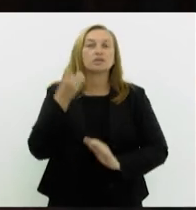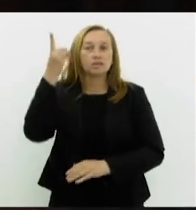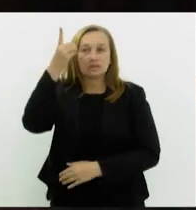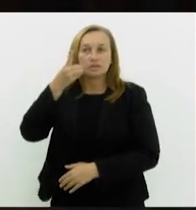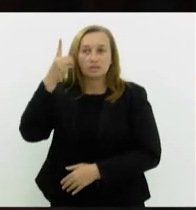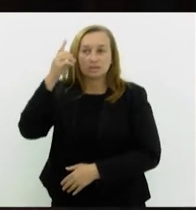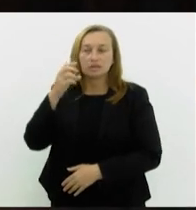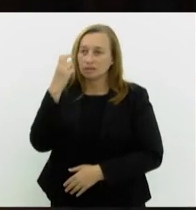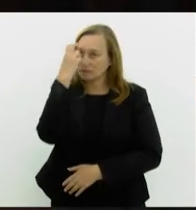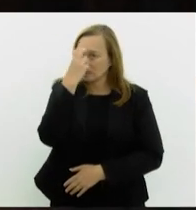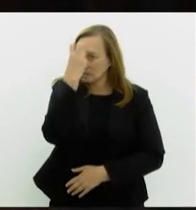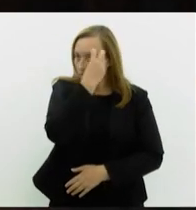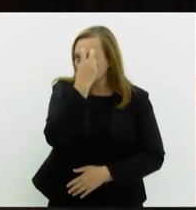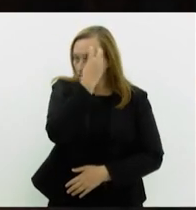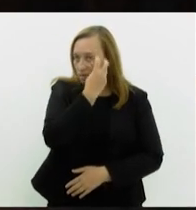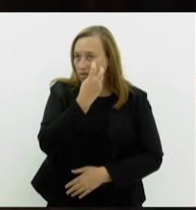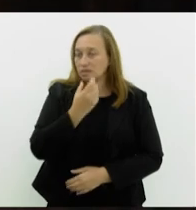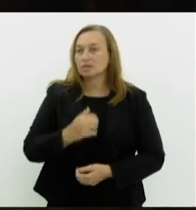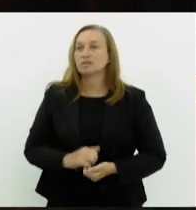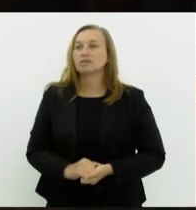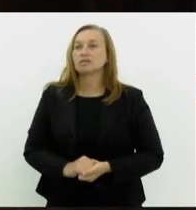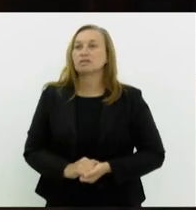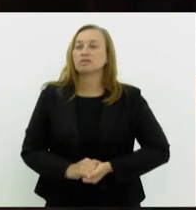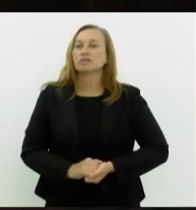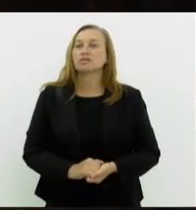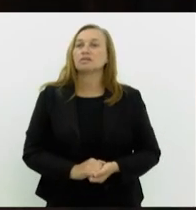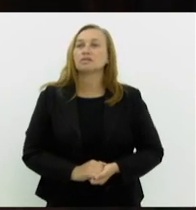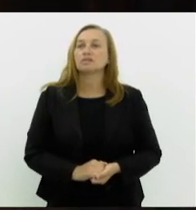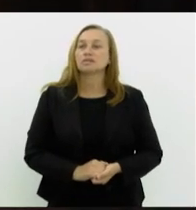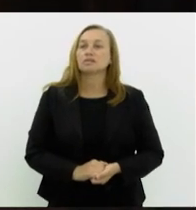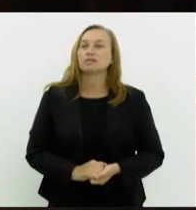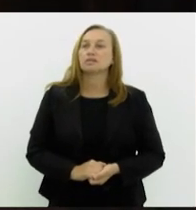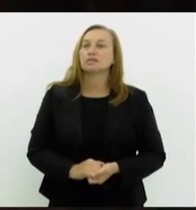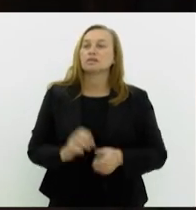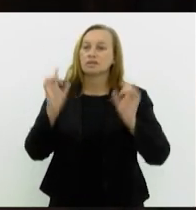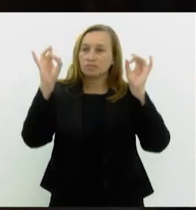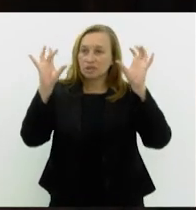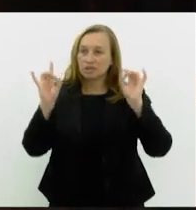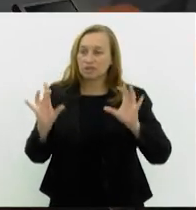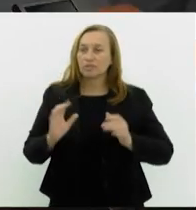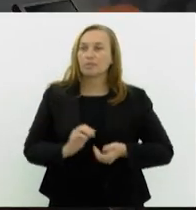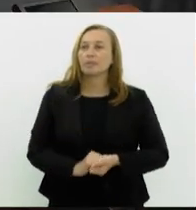deputada Verônica Lima, designada como parecerista especial.